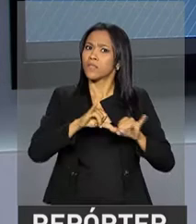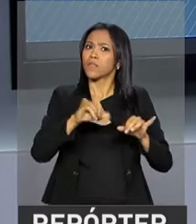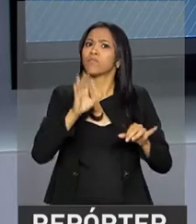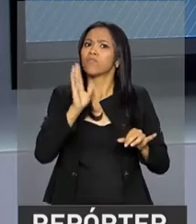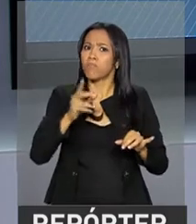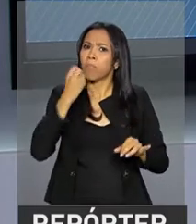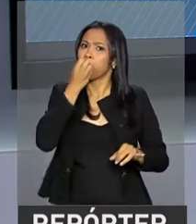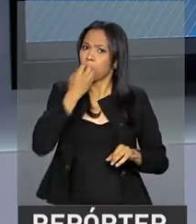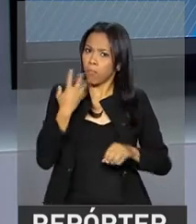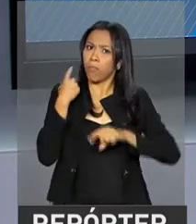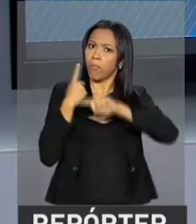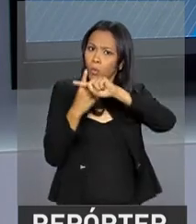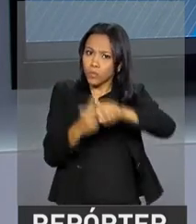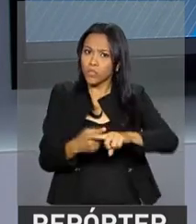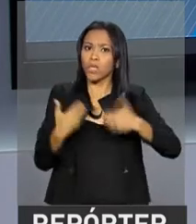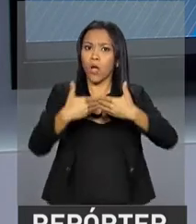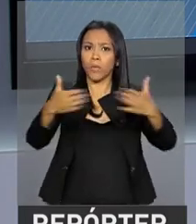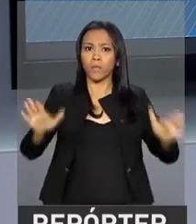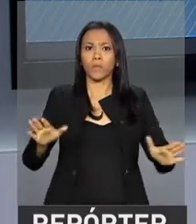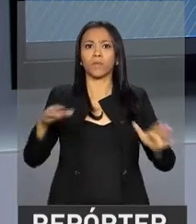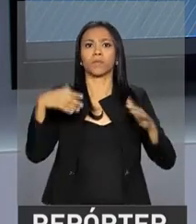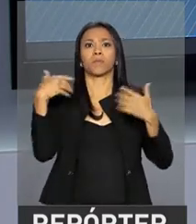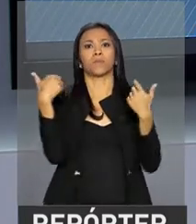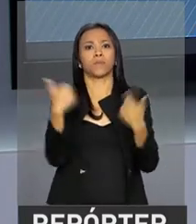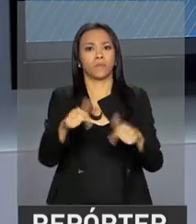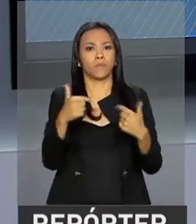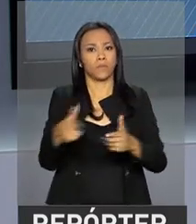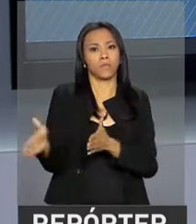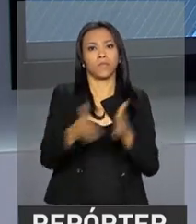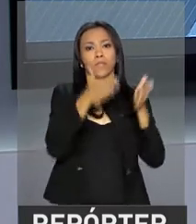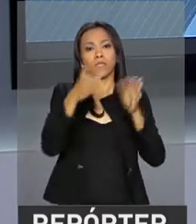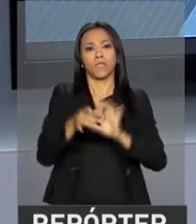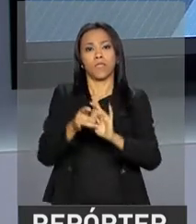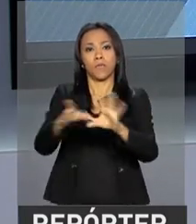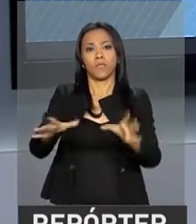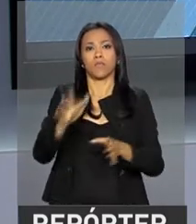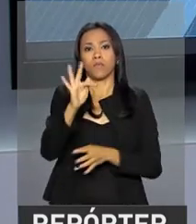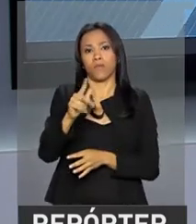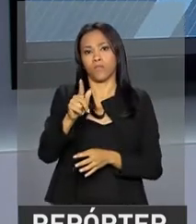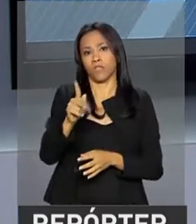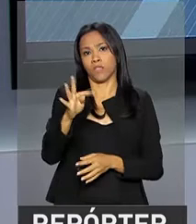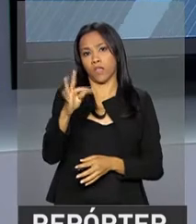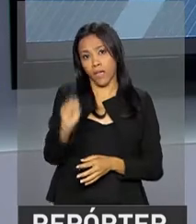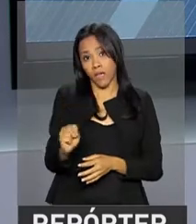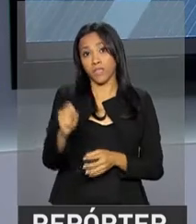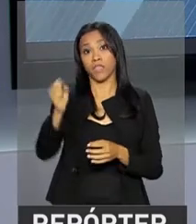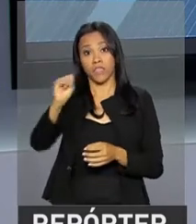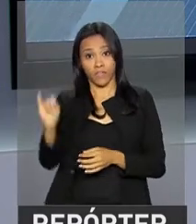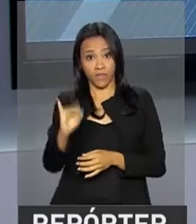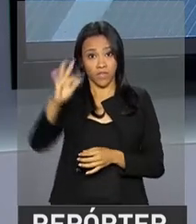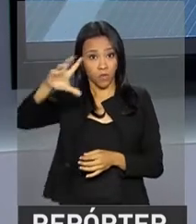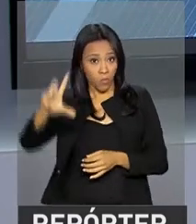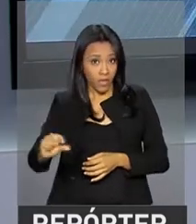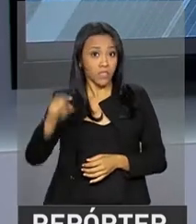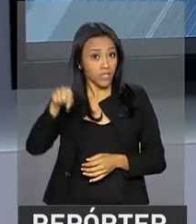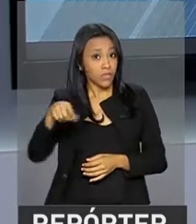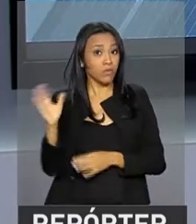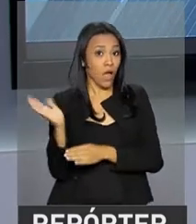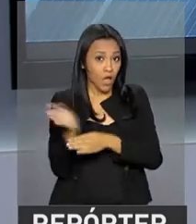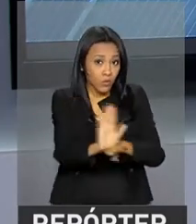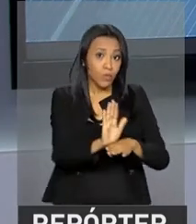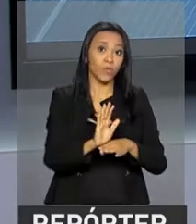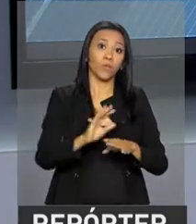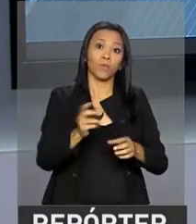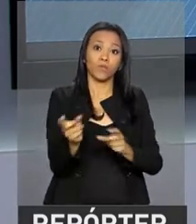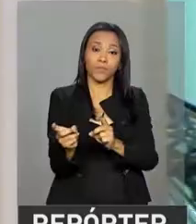positivo. O aumento do emprego, a liberação do FGTS e a inflação baixa foram alguns dos fatores que ajudaram o comércio a